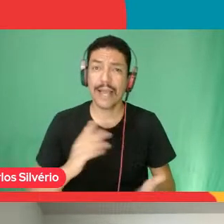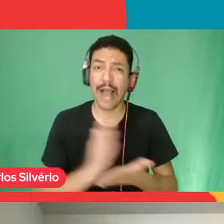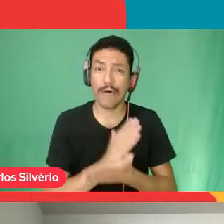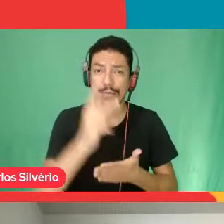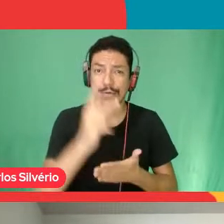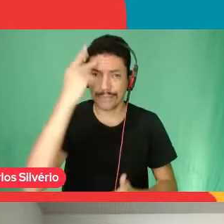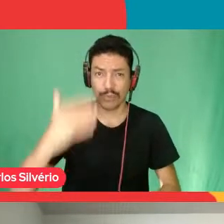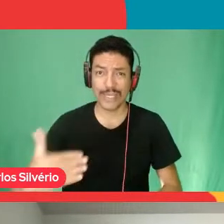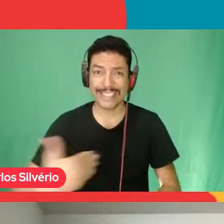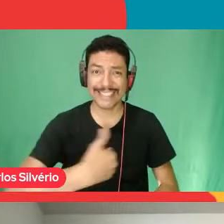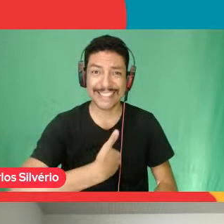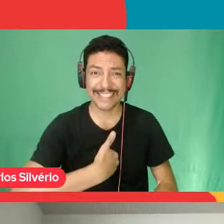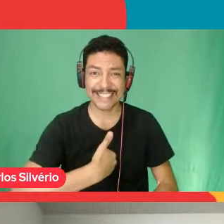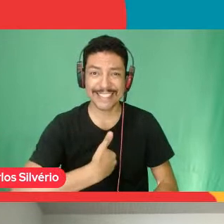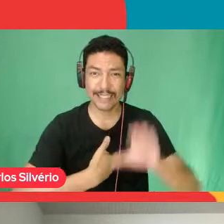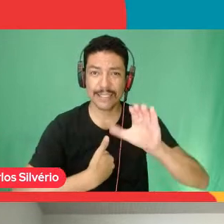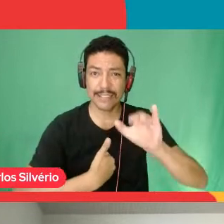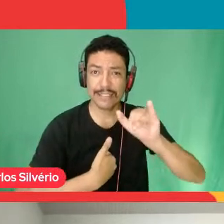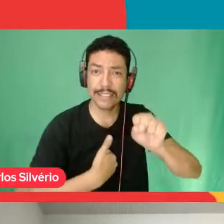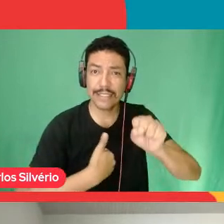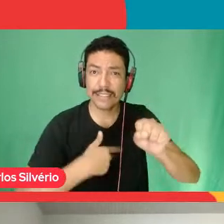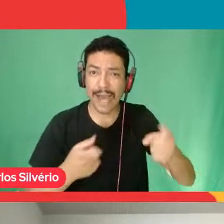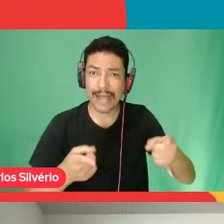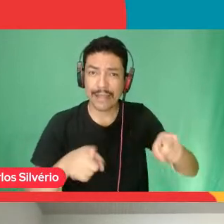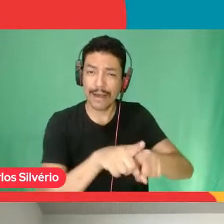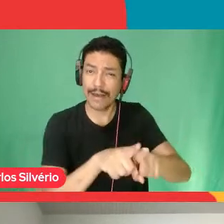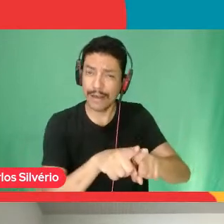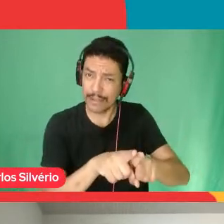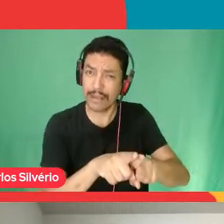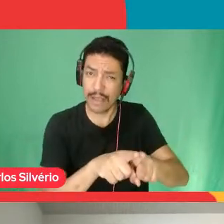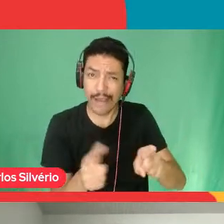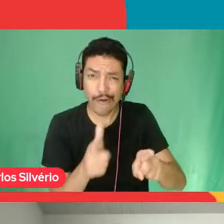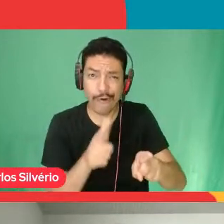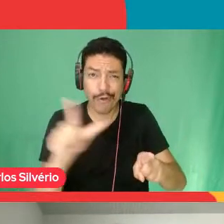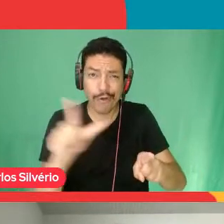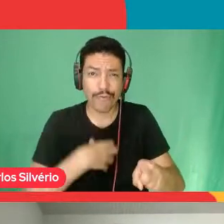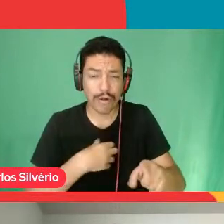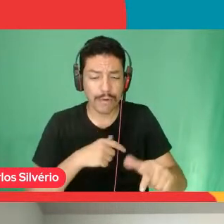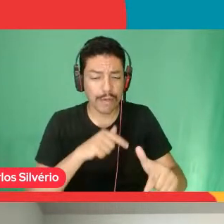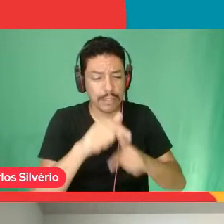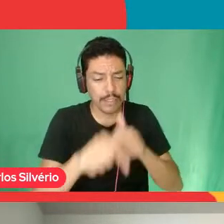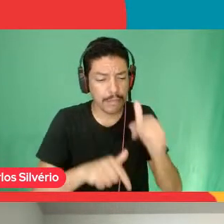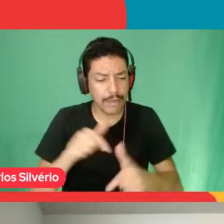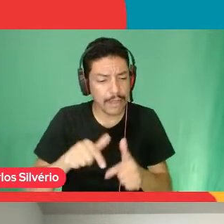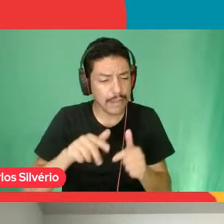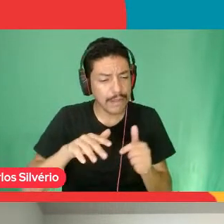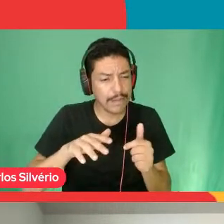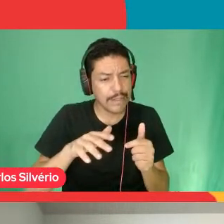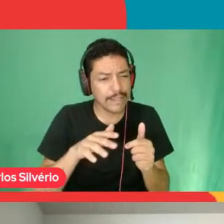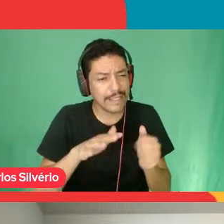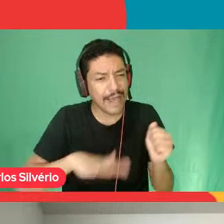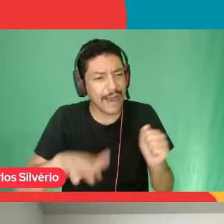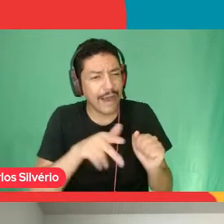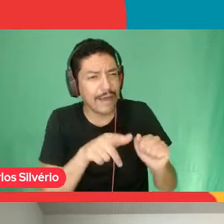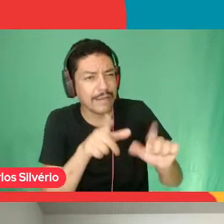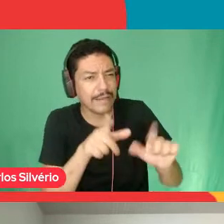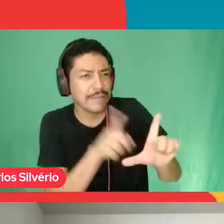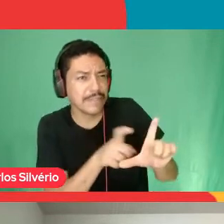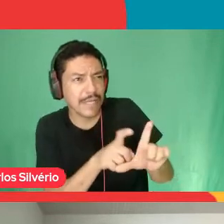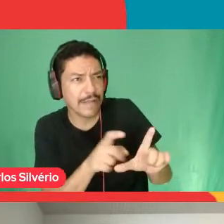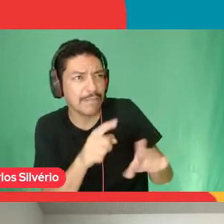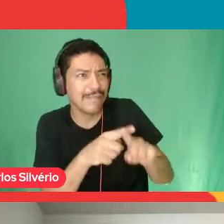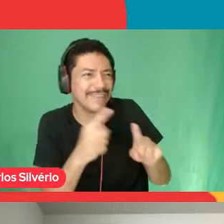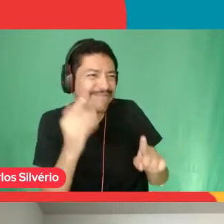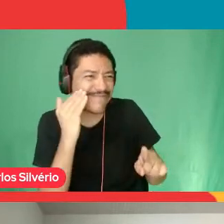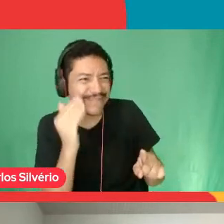né? E ali a gente começou essa... Tá, já trabalho com gráfico, mas não entendo muito como que é na tecnologia. E aí, ouvi